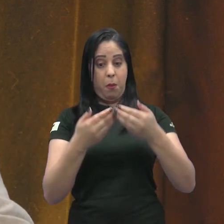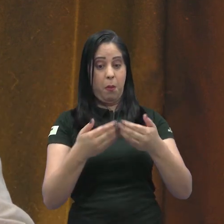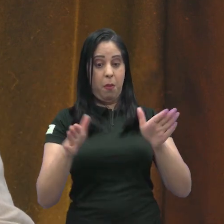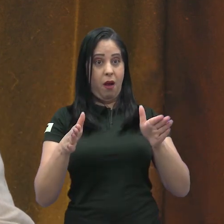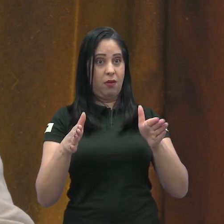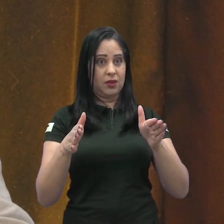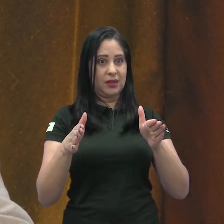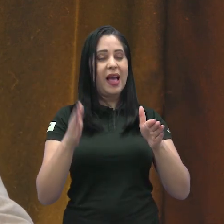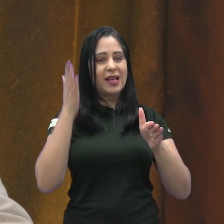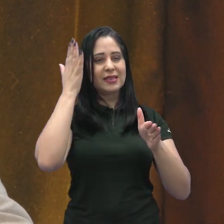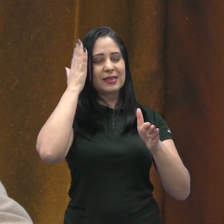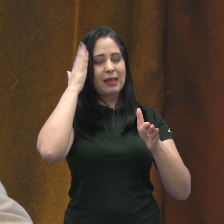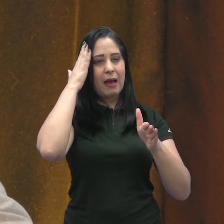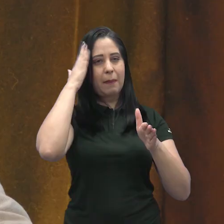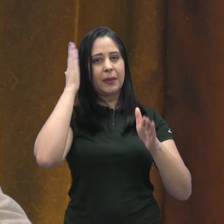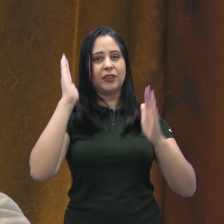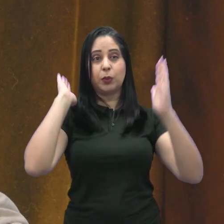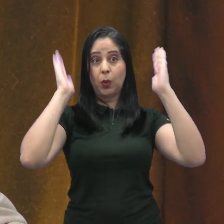um trailer,